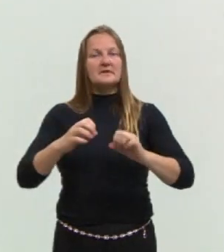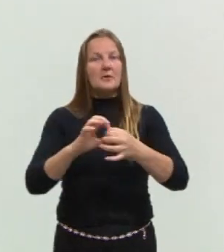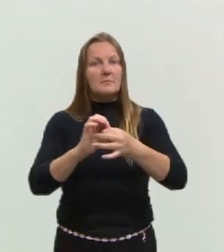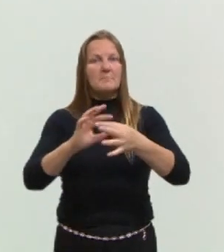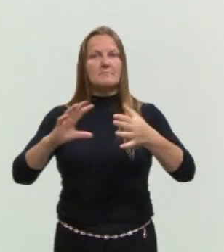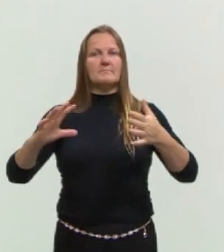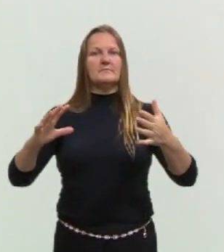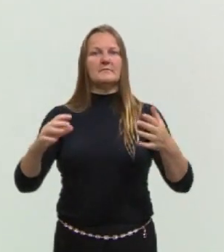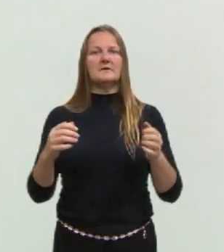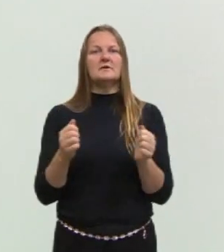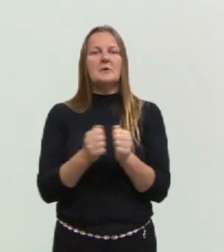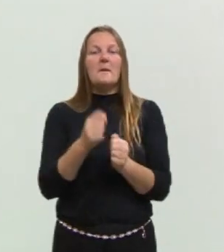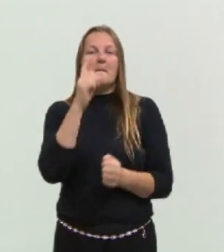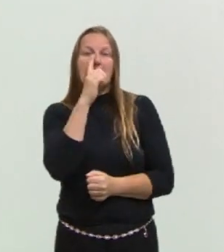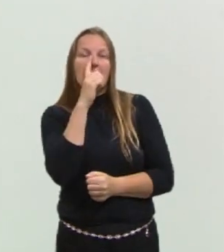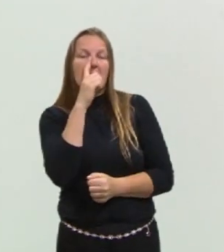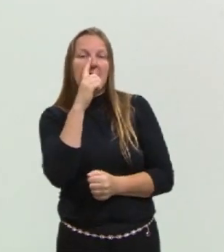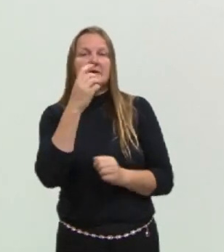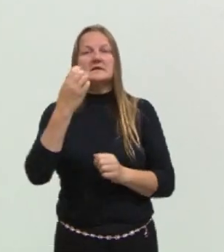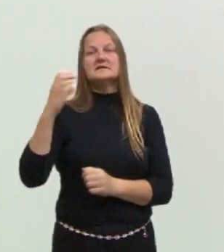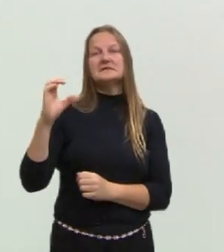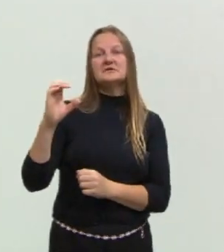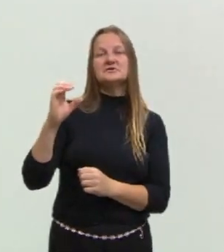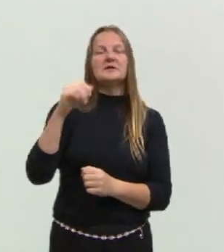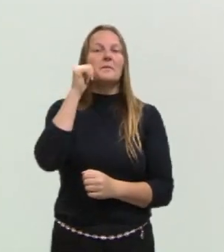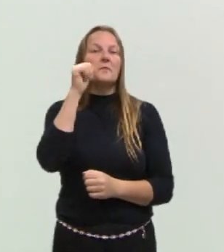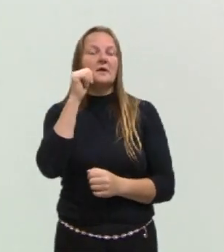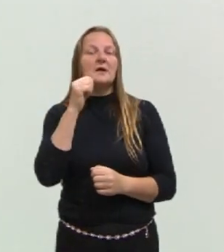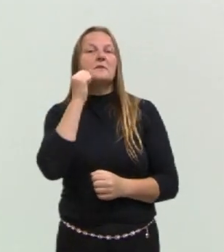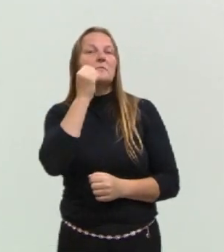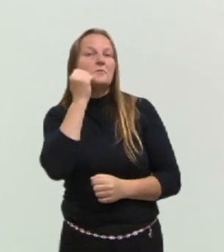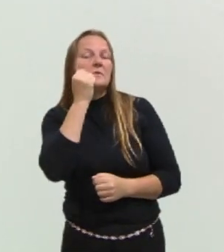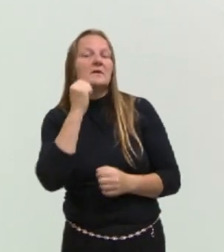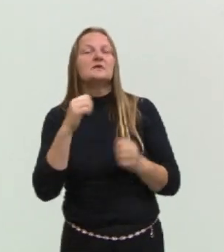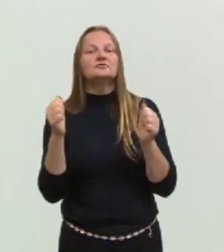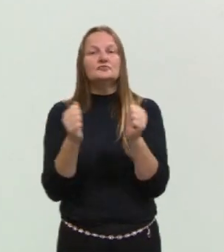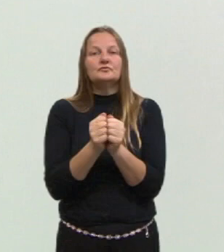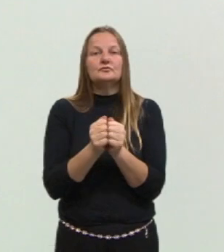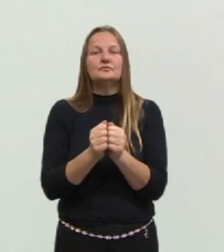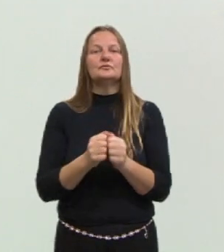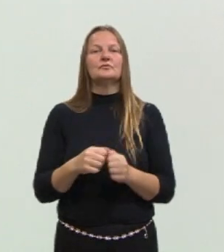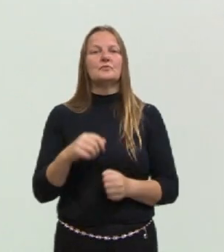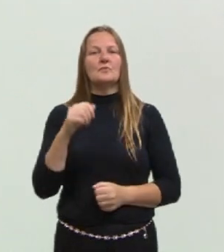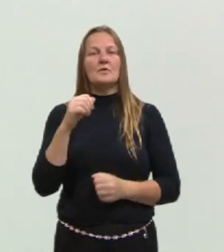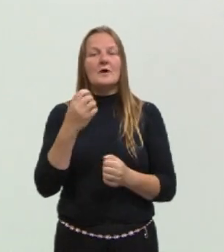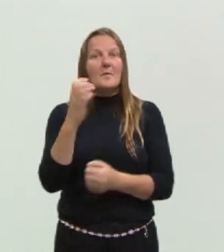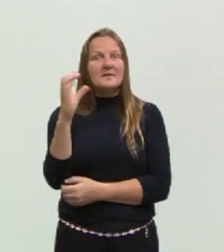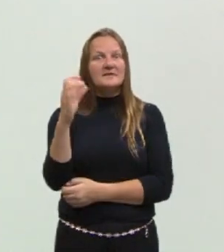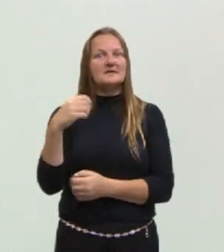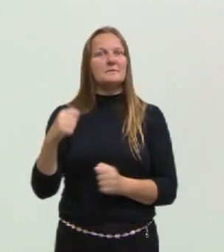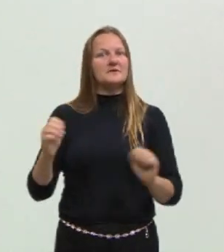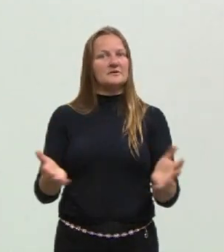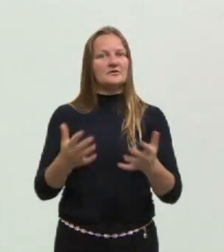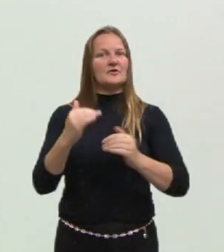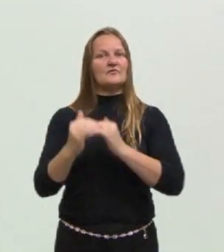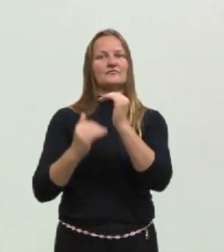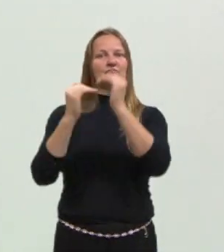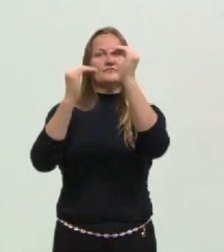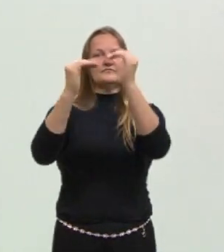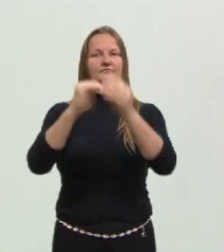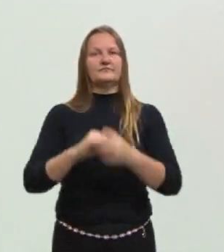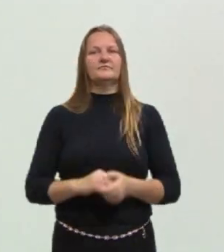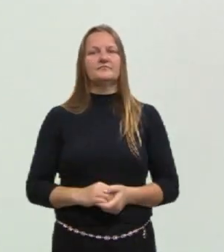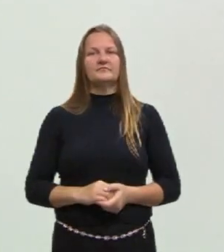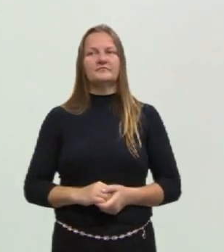permitir ser mãe, ser cientista, ser mulher, ser negra. Então, é uma ciência que precisa ser evoluída ainda, né? A gente